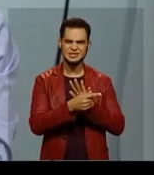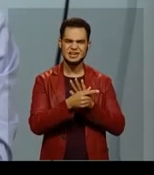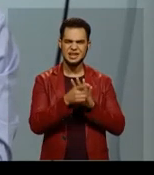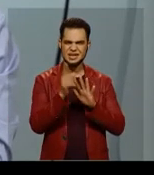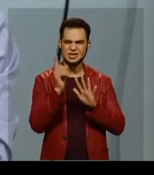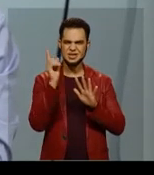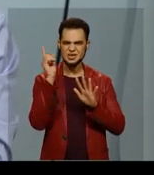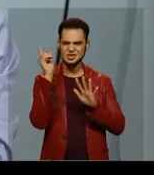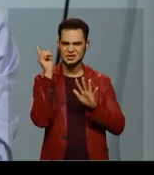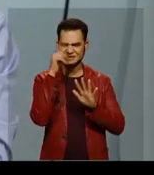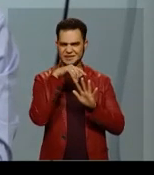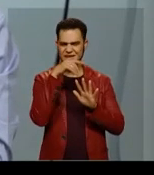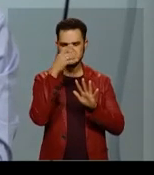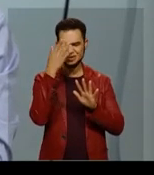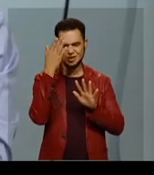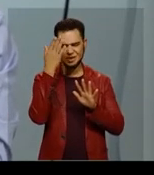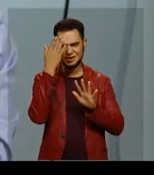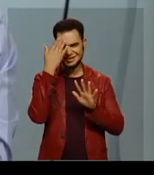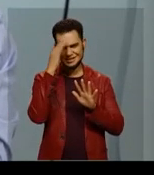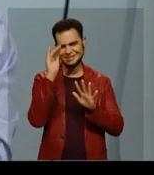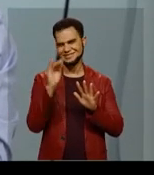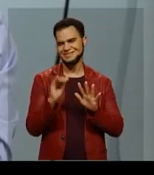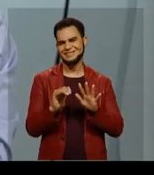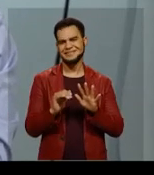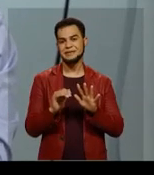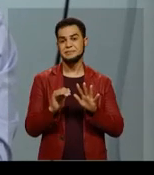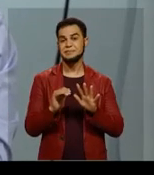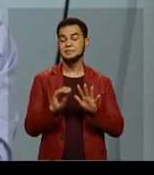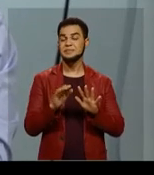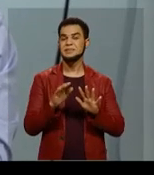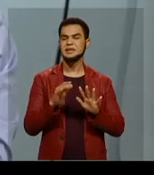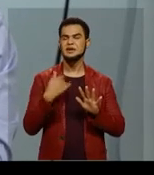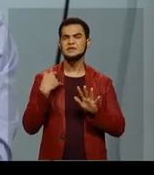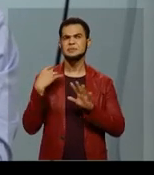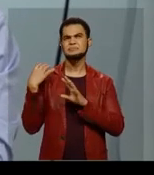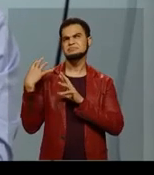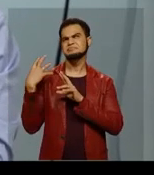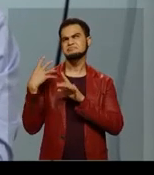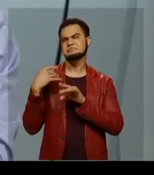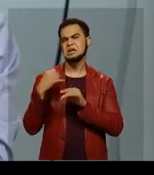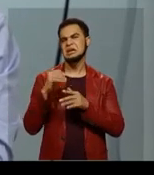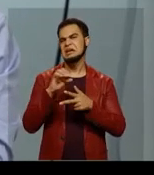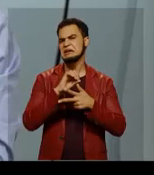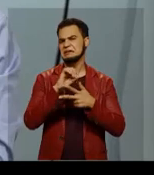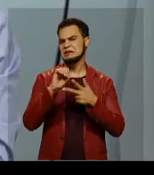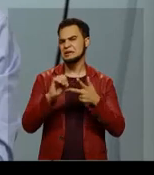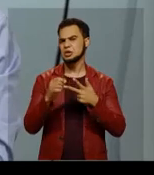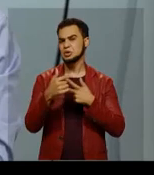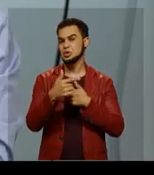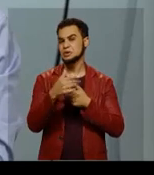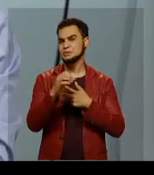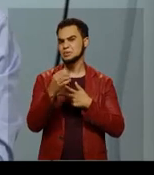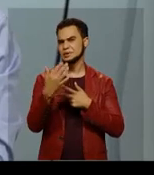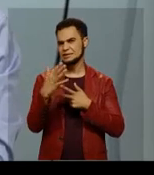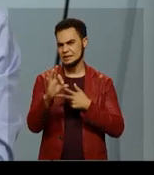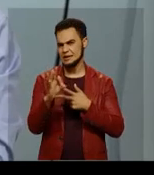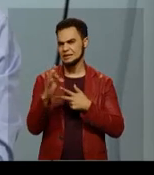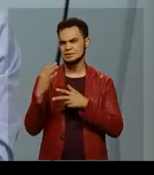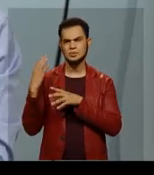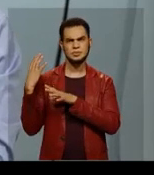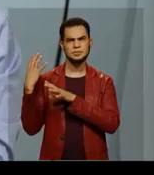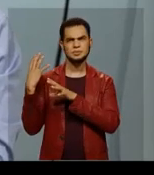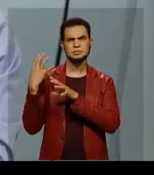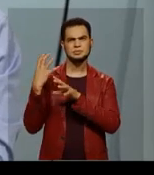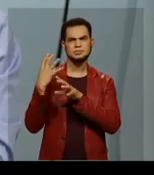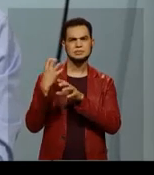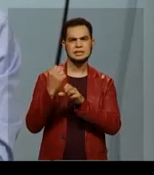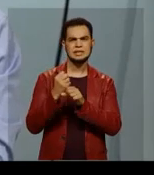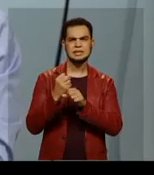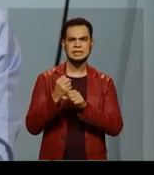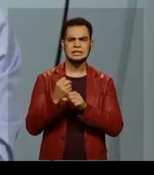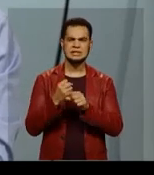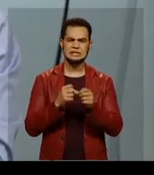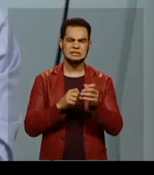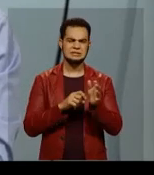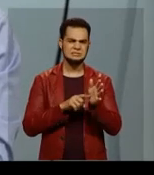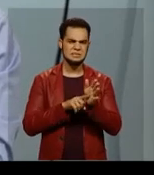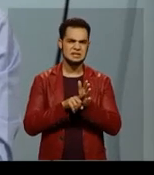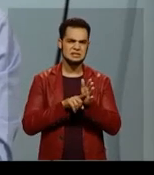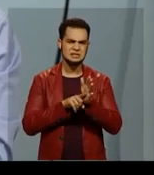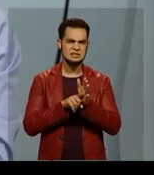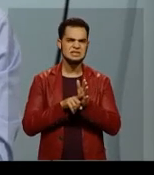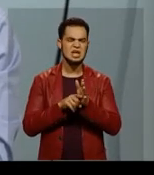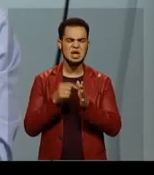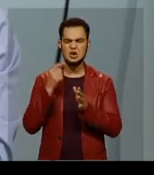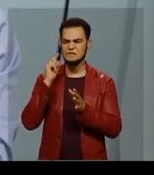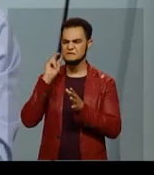muitas questões do Enem que caíram desde 2010 para frente, o inglês, né? São 5 por prova. Então, eu tenho analisado tudo. Eu tenho as